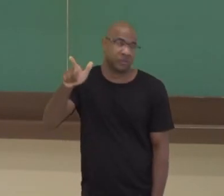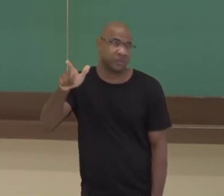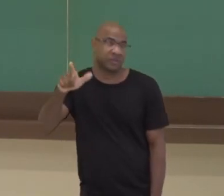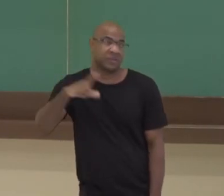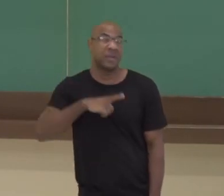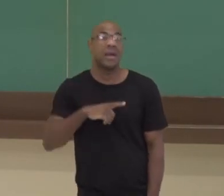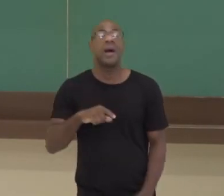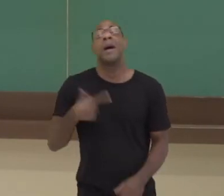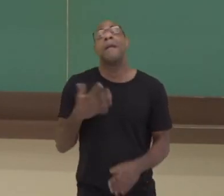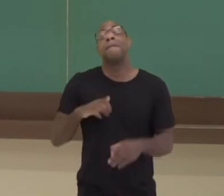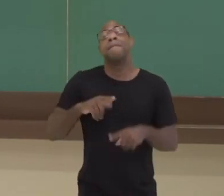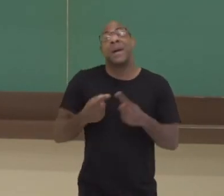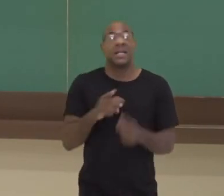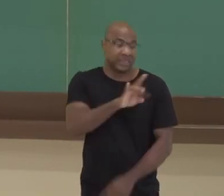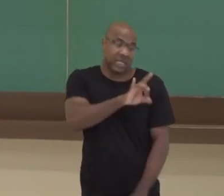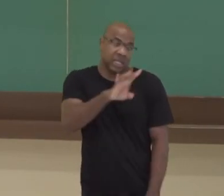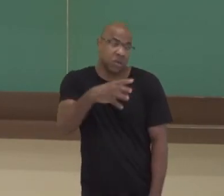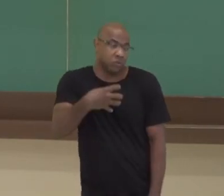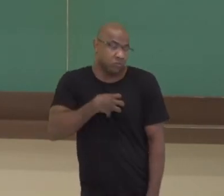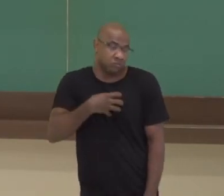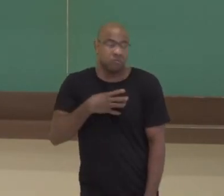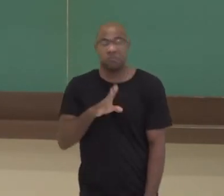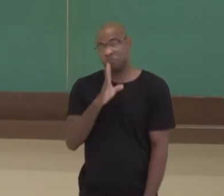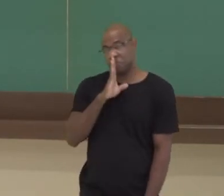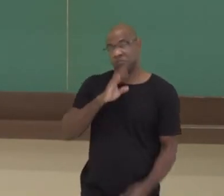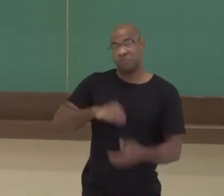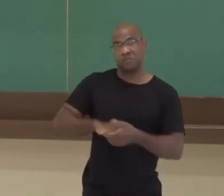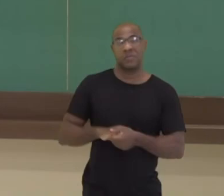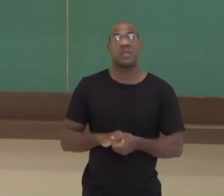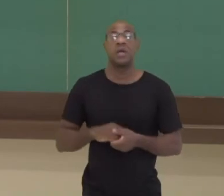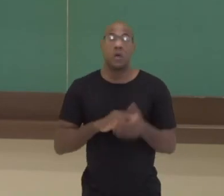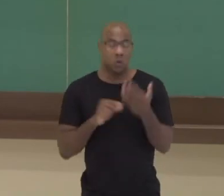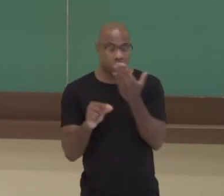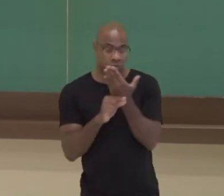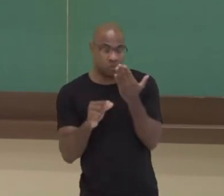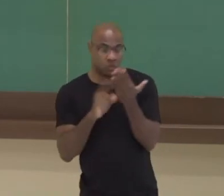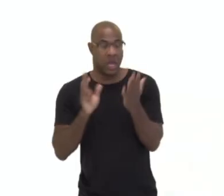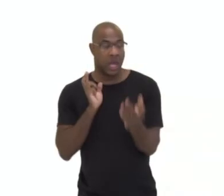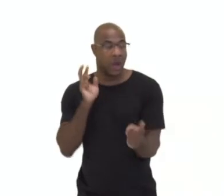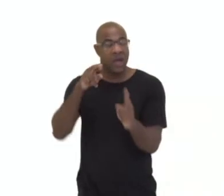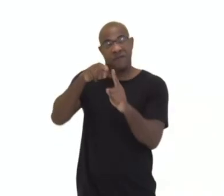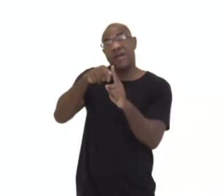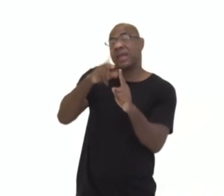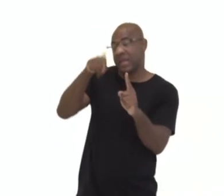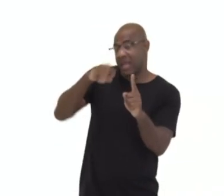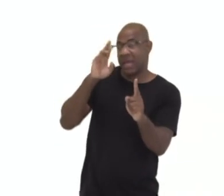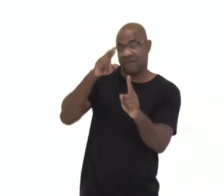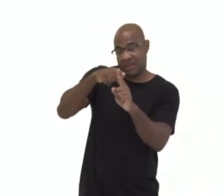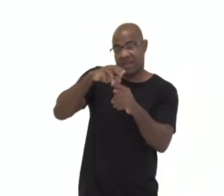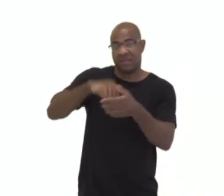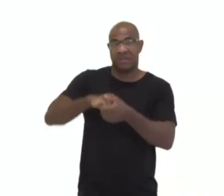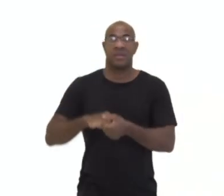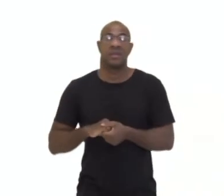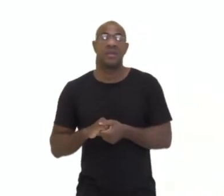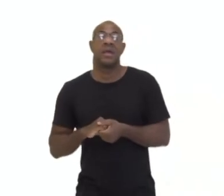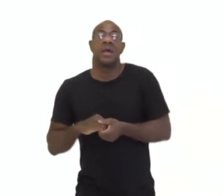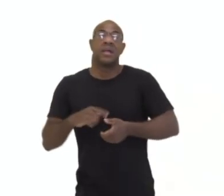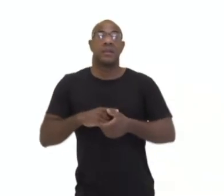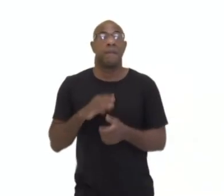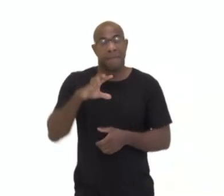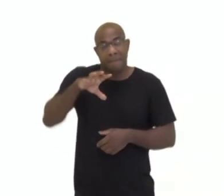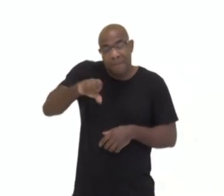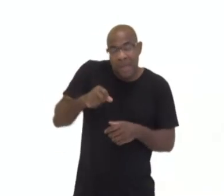mas cada um na sua. Elegemos este porto como nosso ponto de referência. Traçá-la para nós